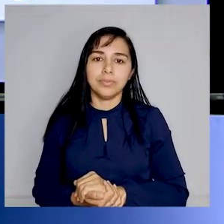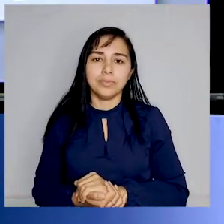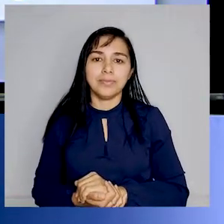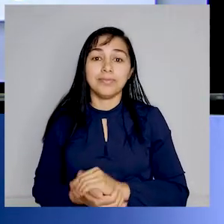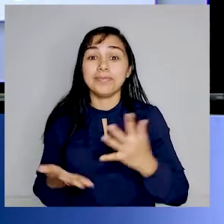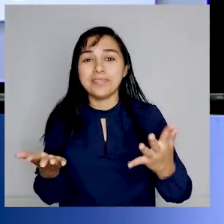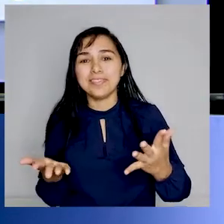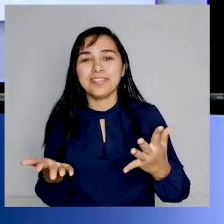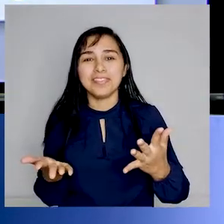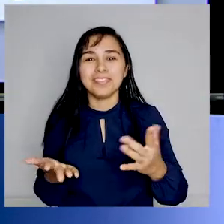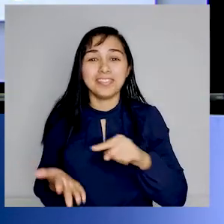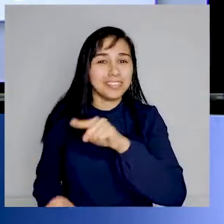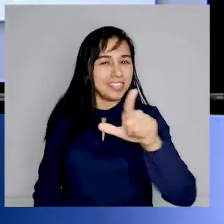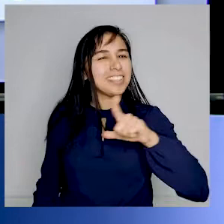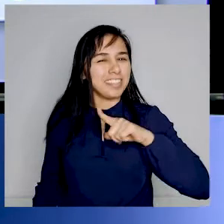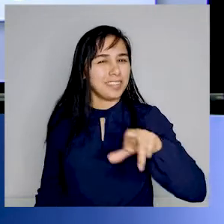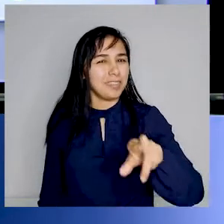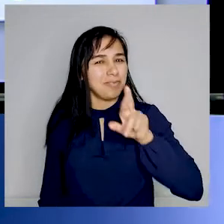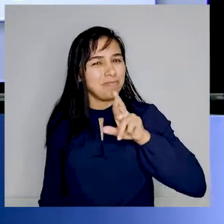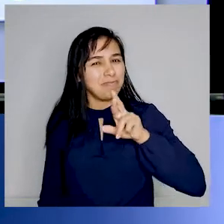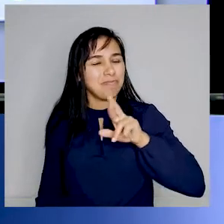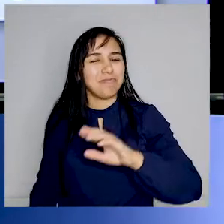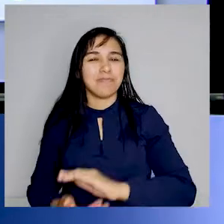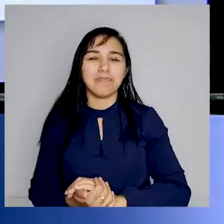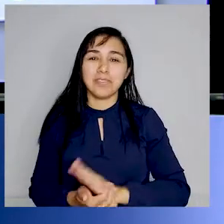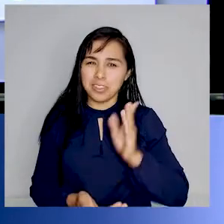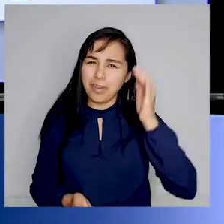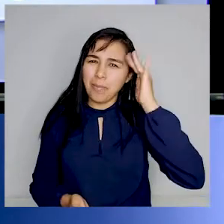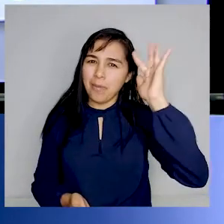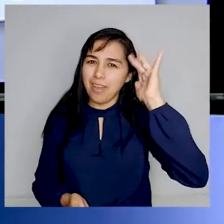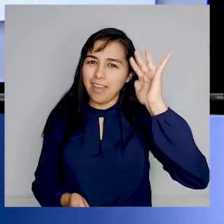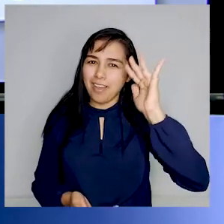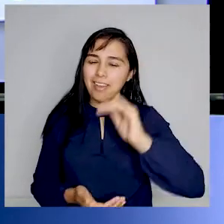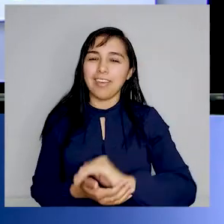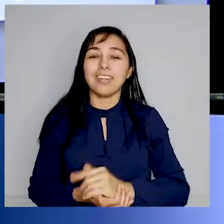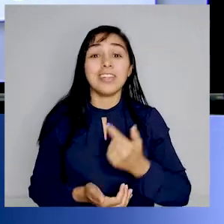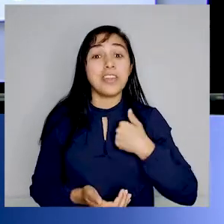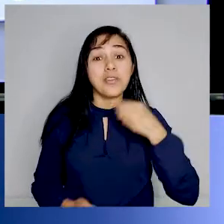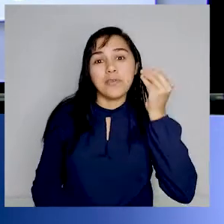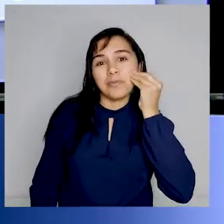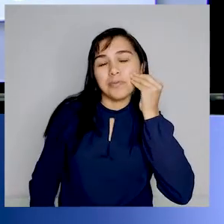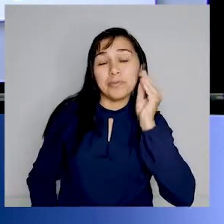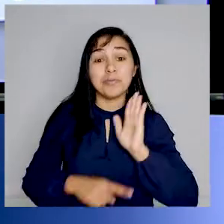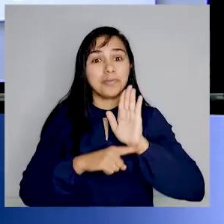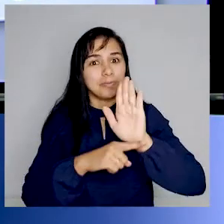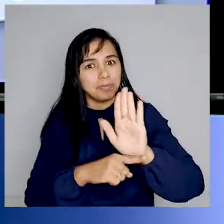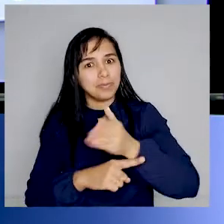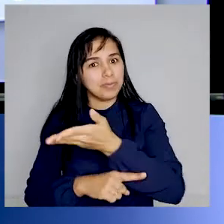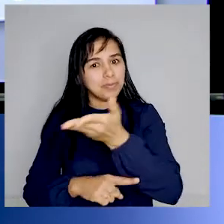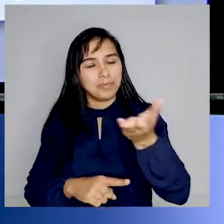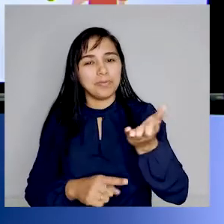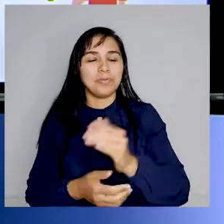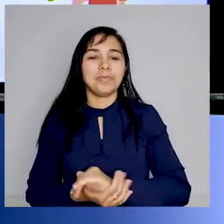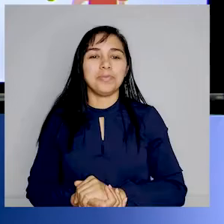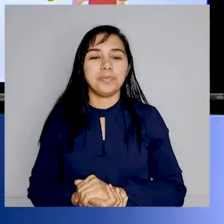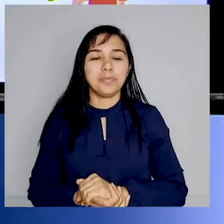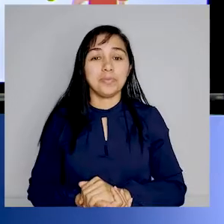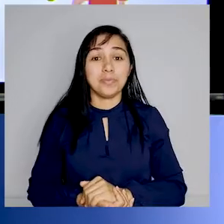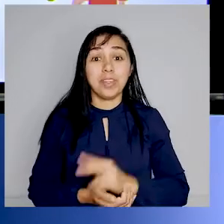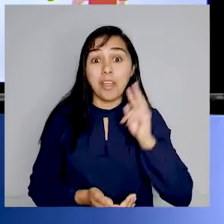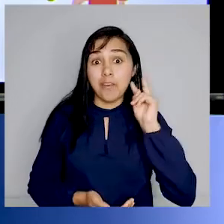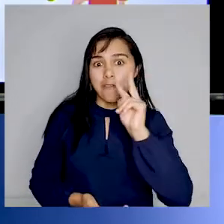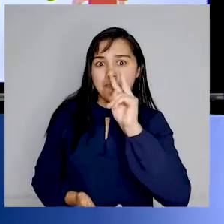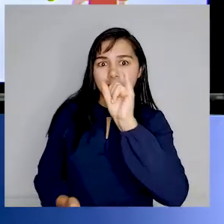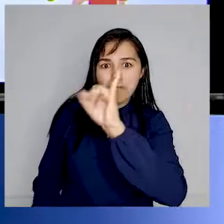antepassados? E aí? Deu para ter uma ideia? Não? Pois vamos aqui, deixa eu tentar te ajudar. Olha